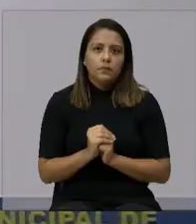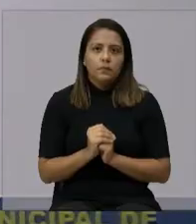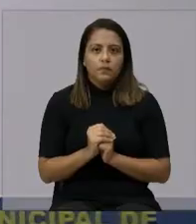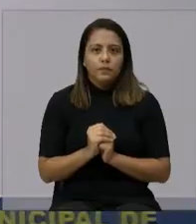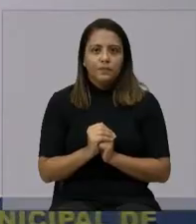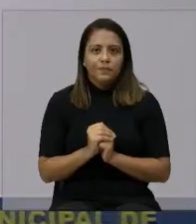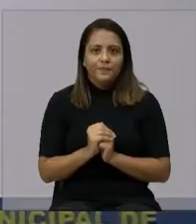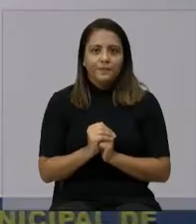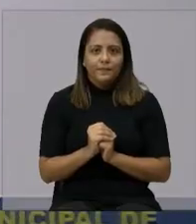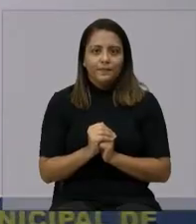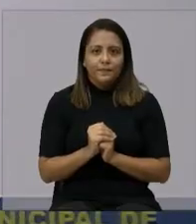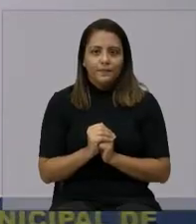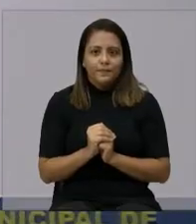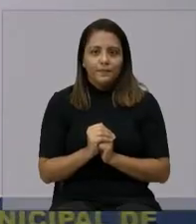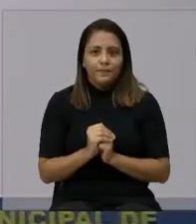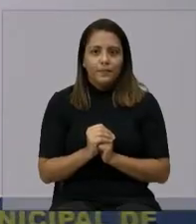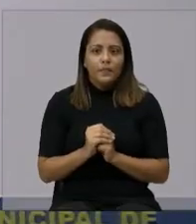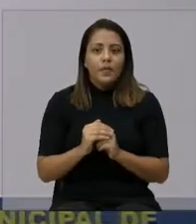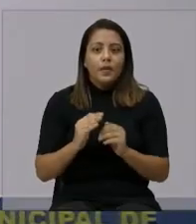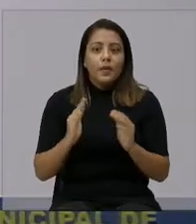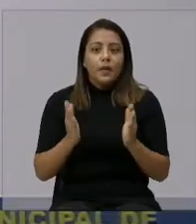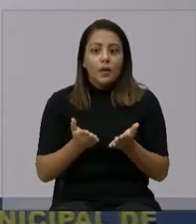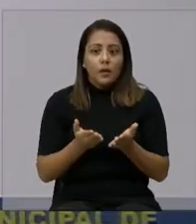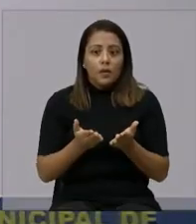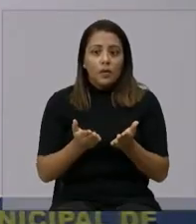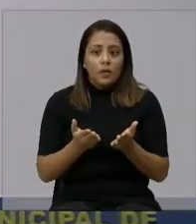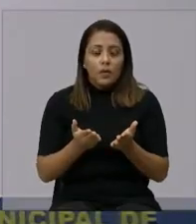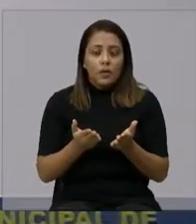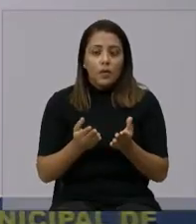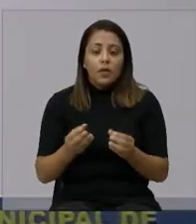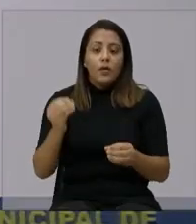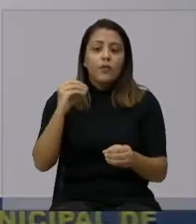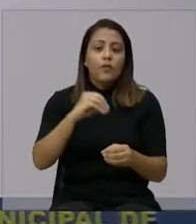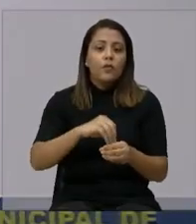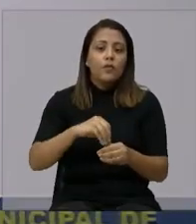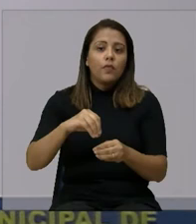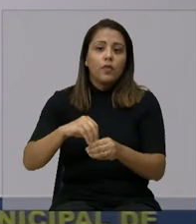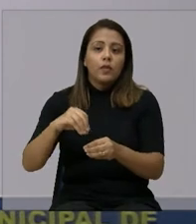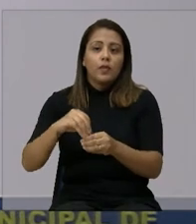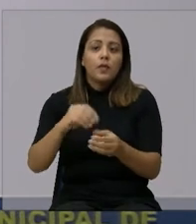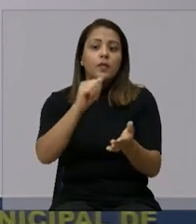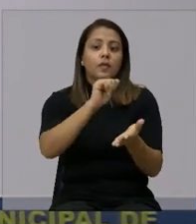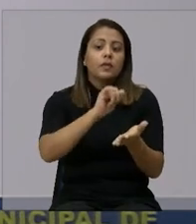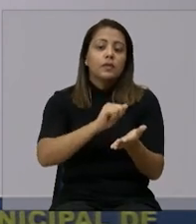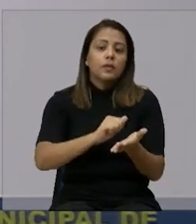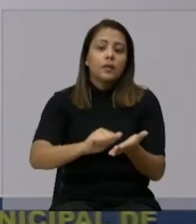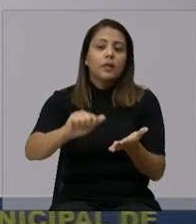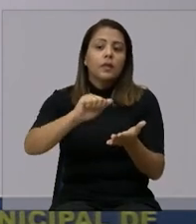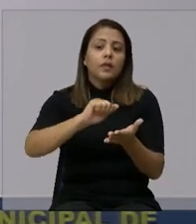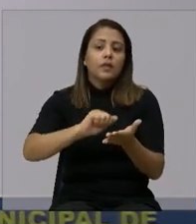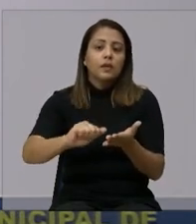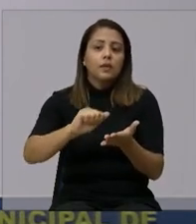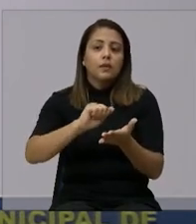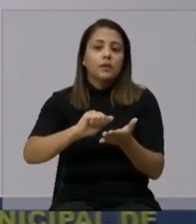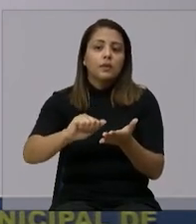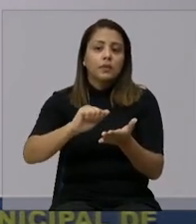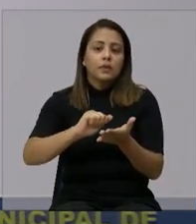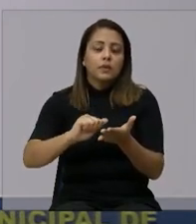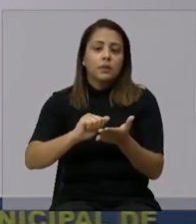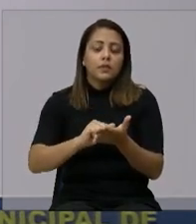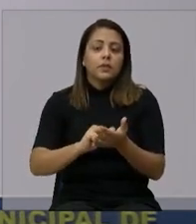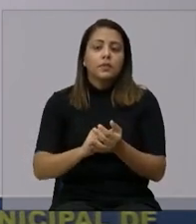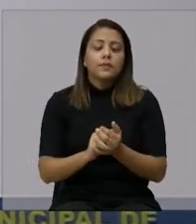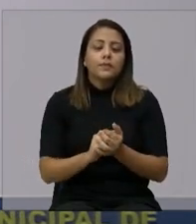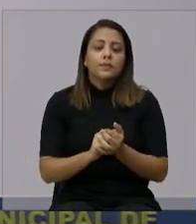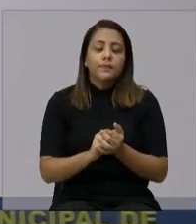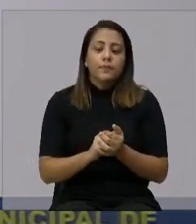Passaremos ao processo de votação das atas e das proposituras constante do expediente.